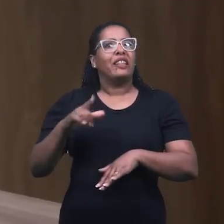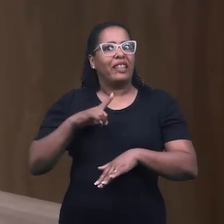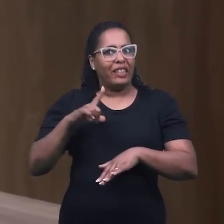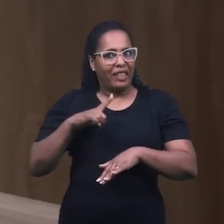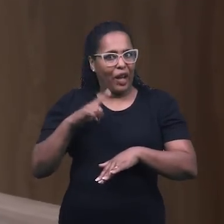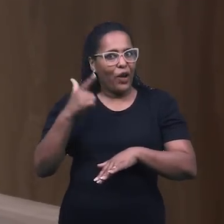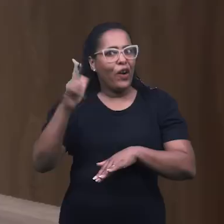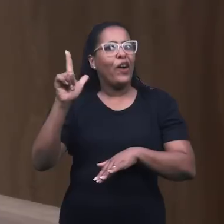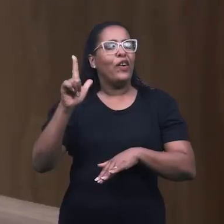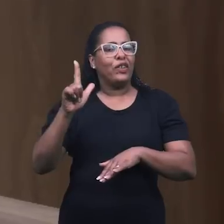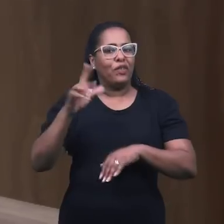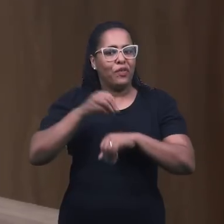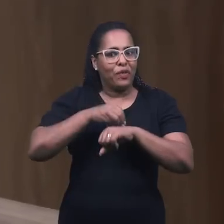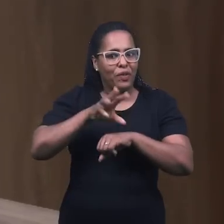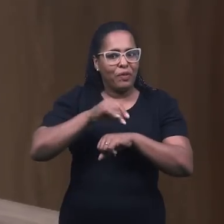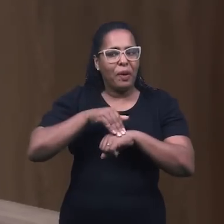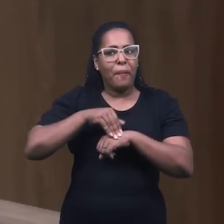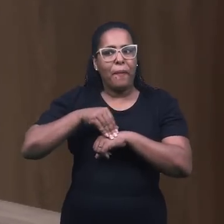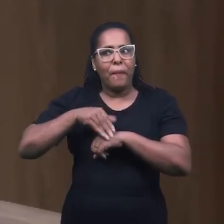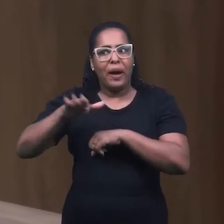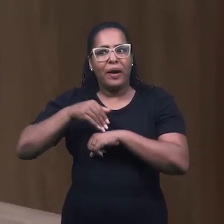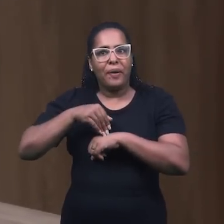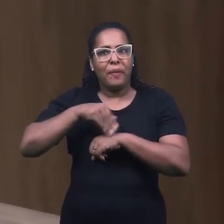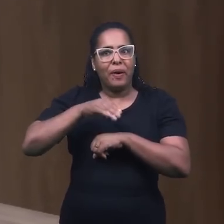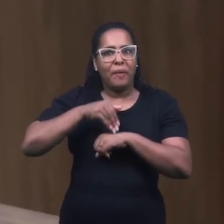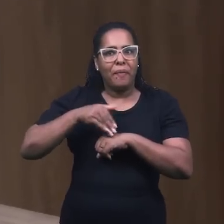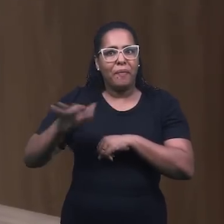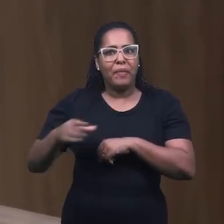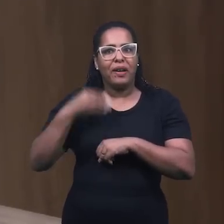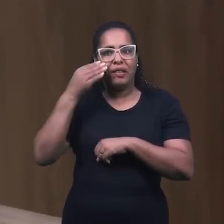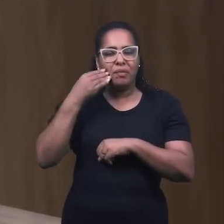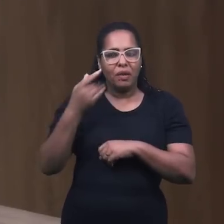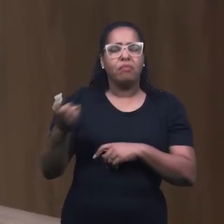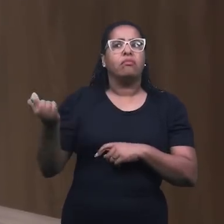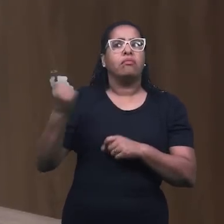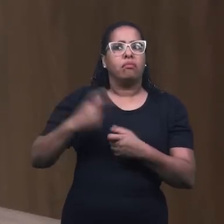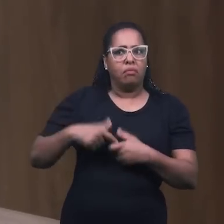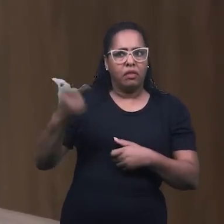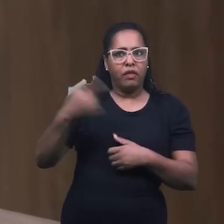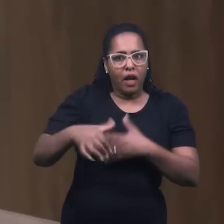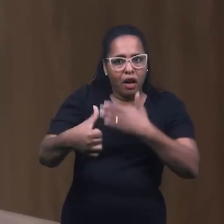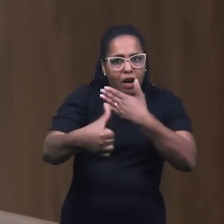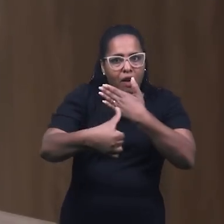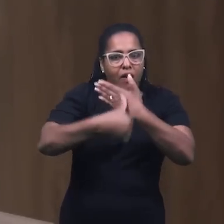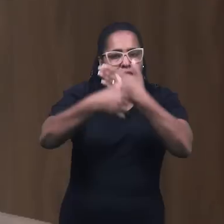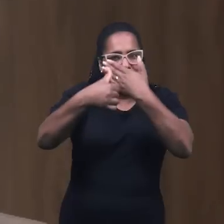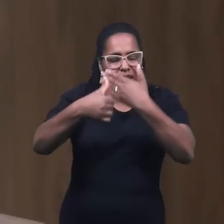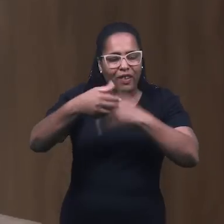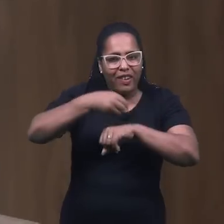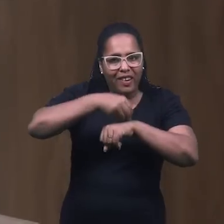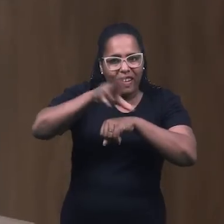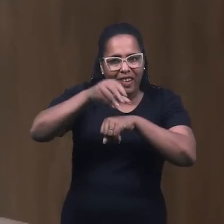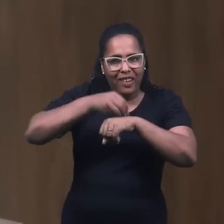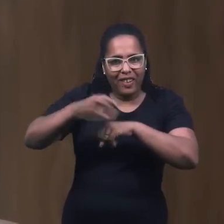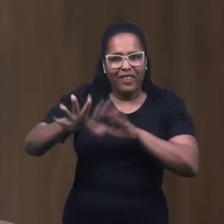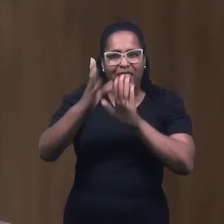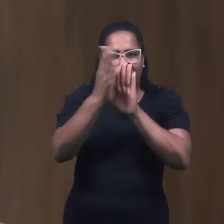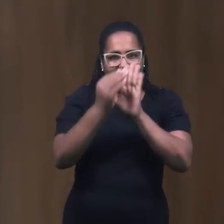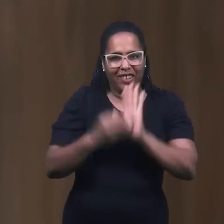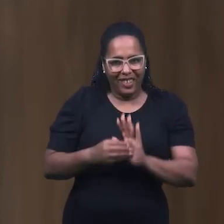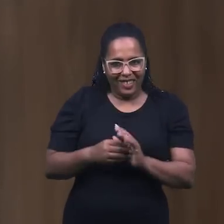tem mais. Semana que vem nós iremos compartilhar mais experiência. E eu volto a dizer, curte e